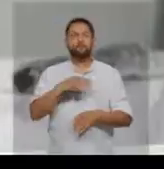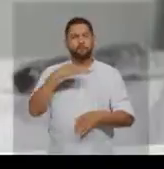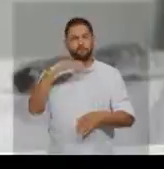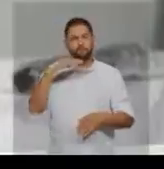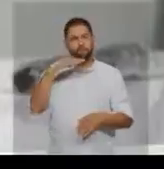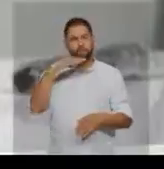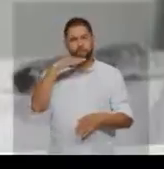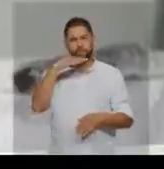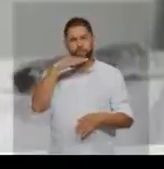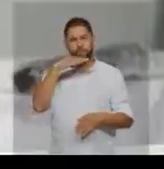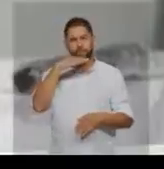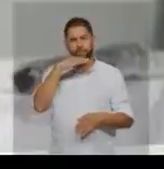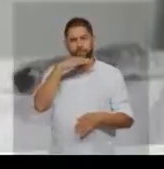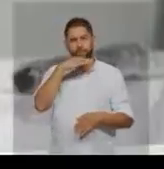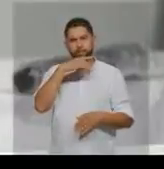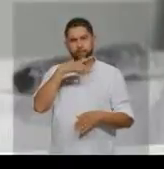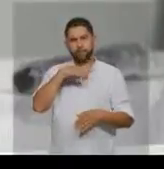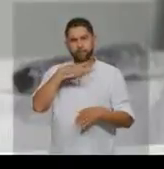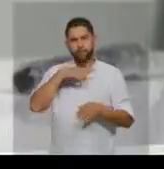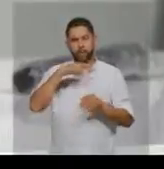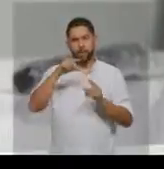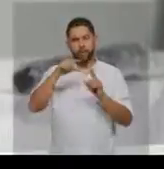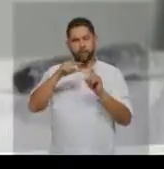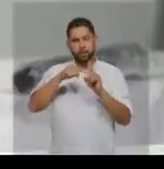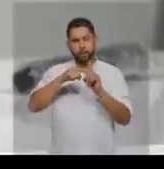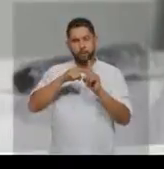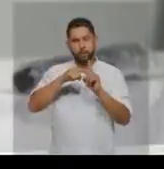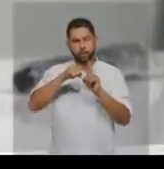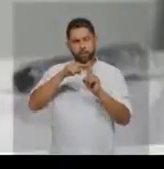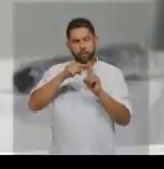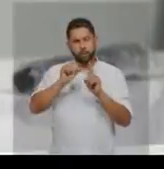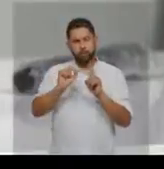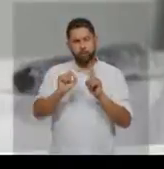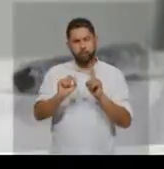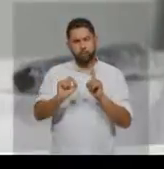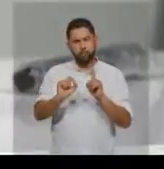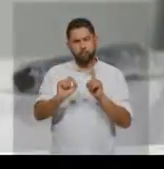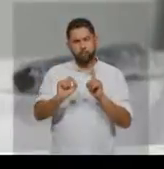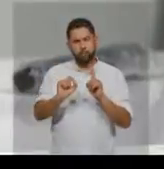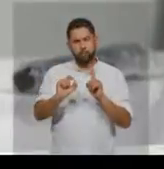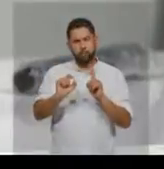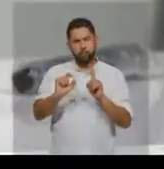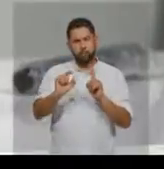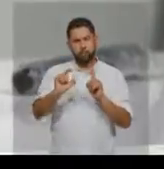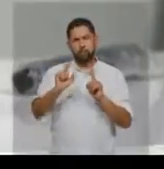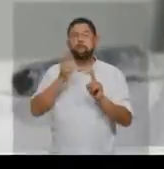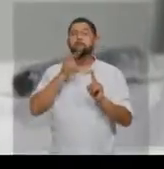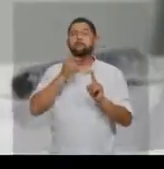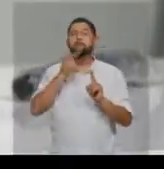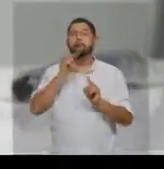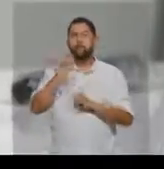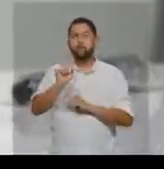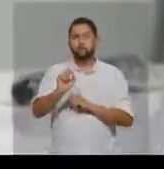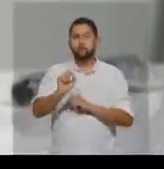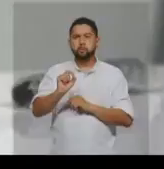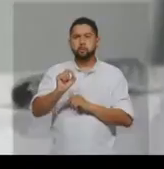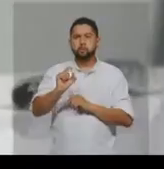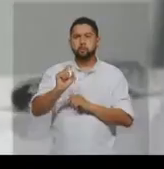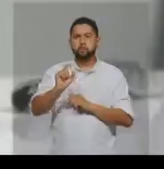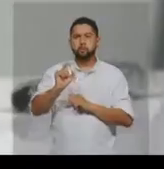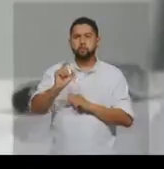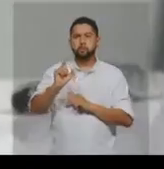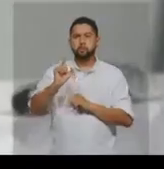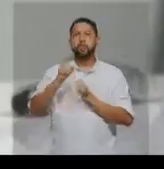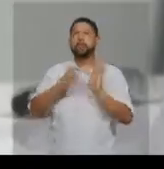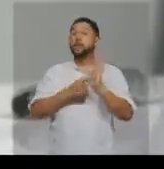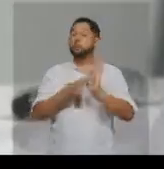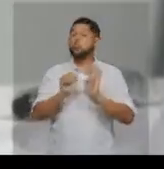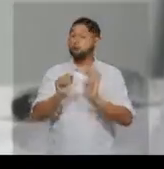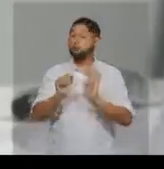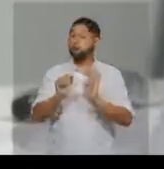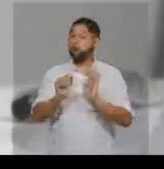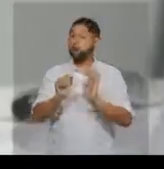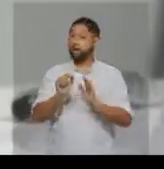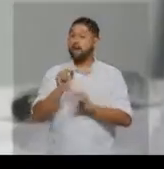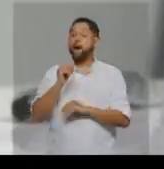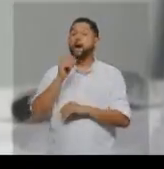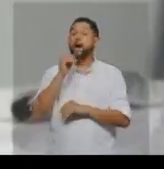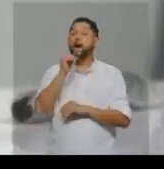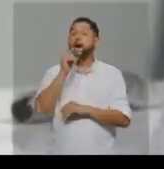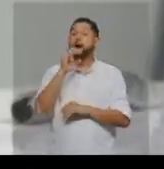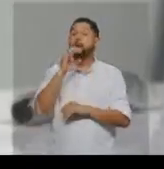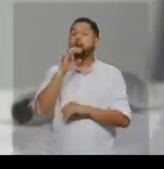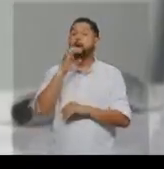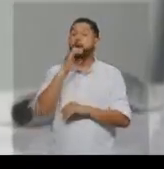Observe que eu tenho aqui, tá vendo que o termômetro está subindo. Então, olha só. Isso está indicando que a minha água está